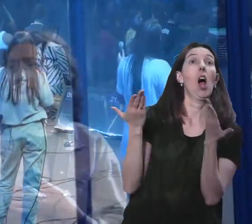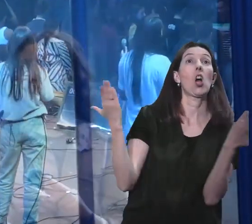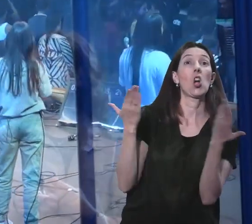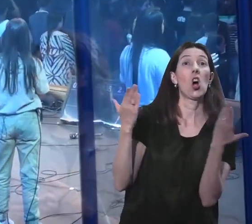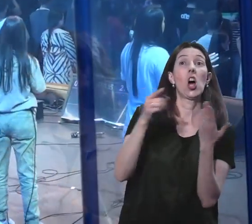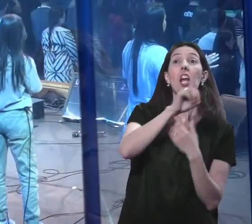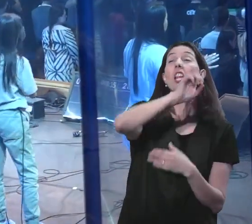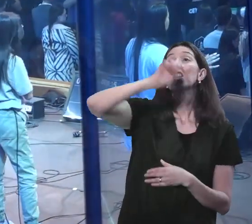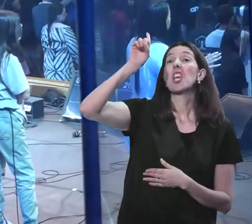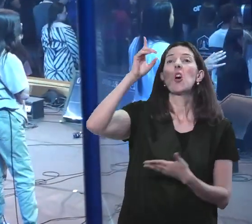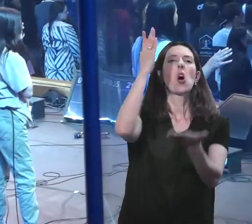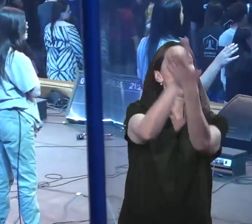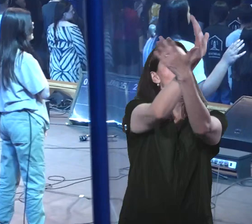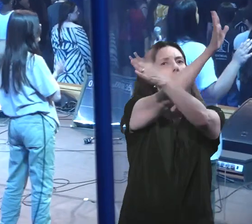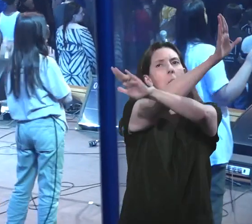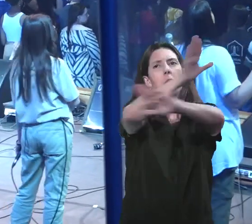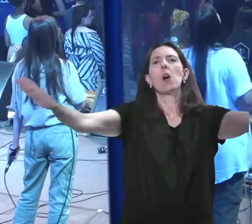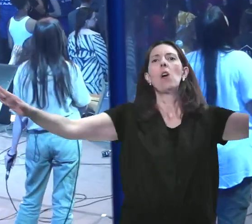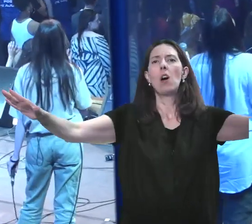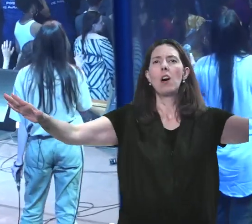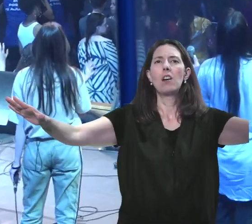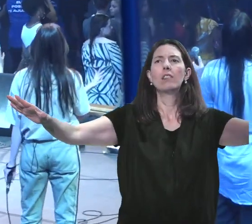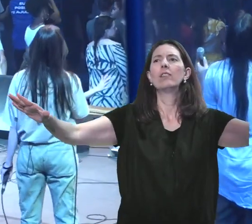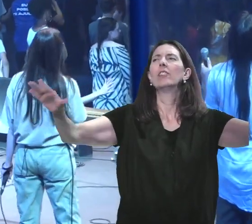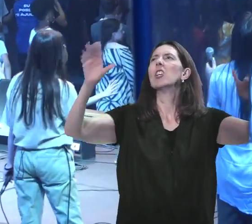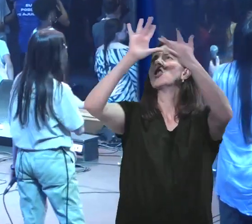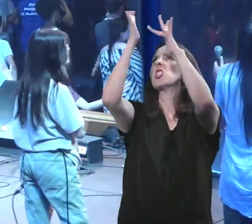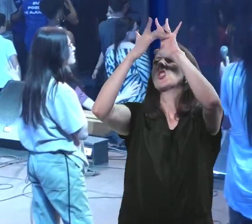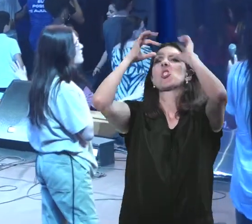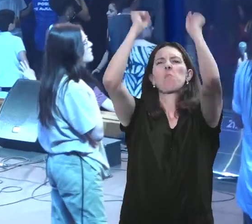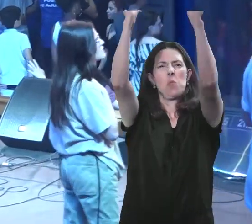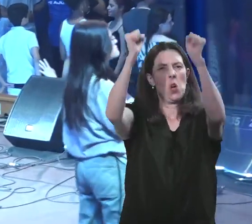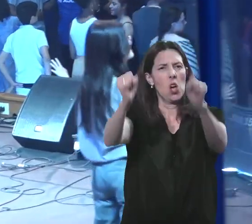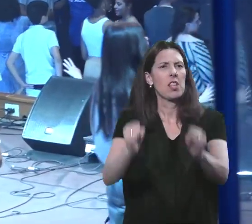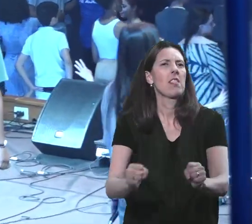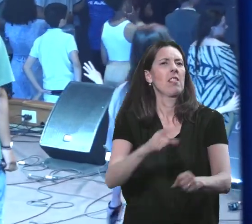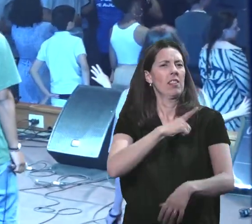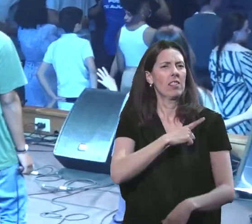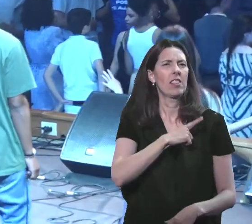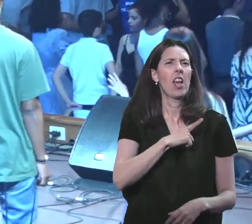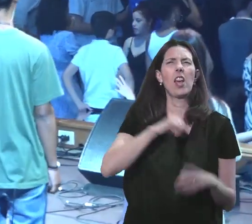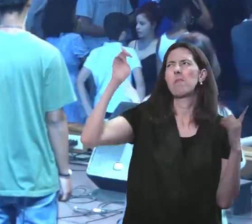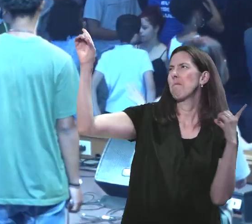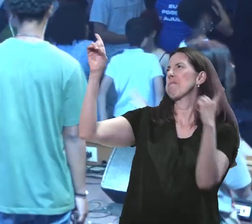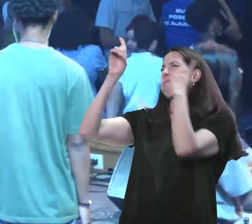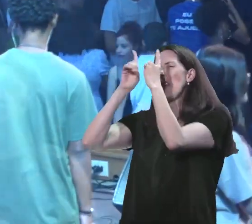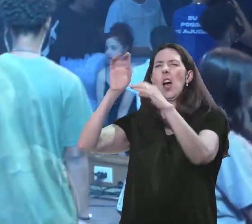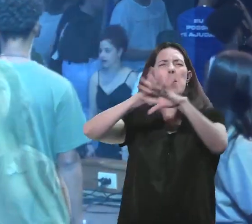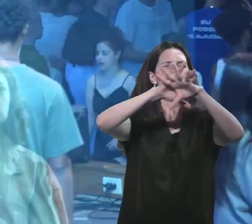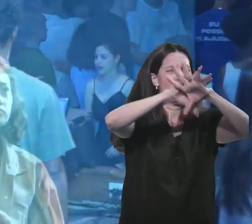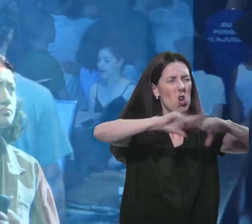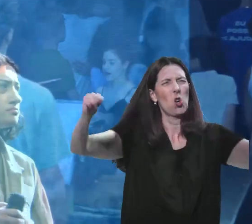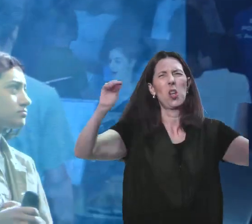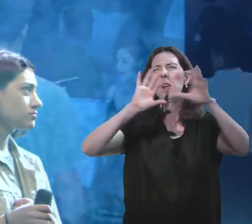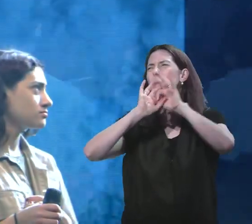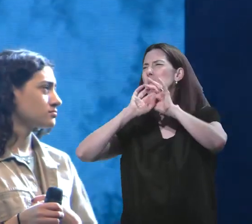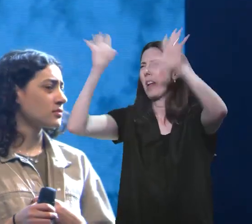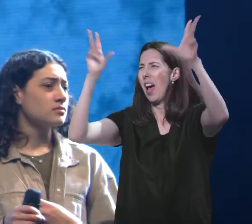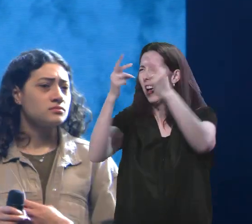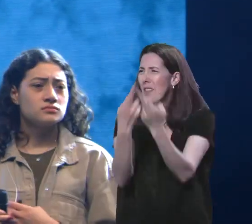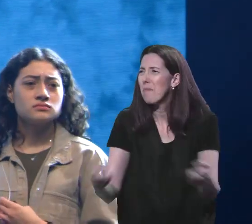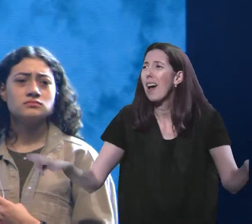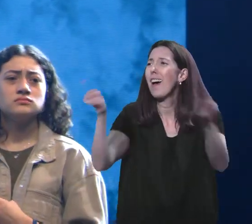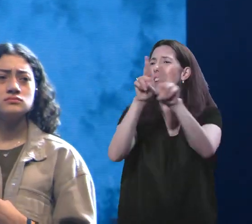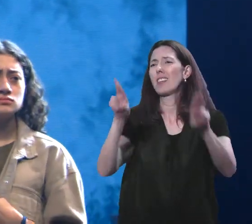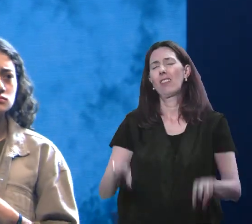chega. Há poder no nome de Jesus para curar, para libertar, para